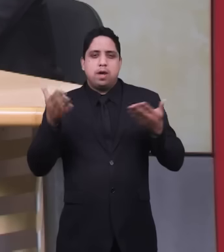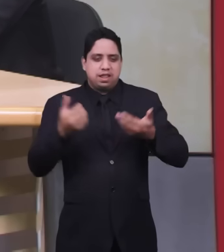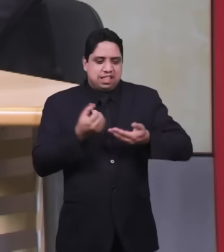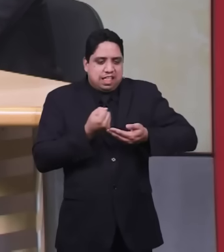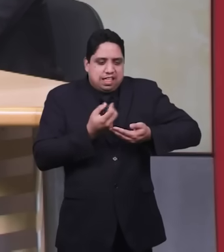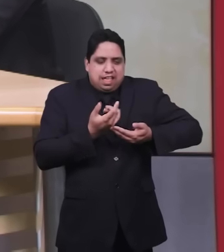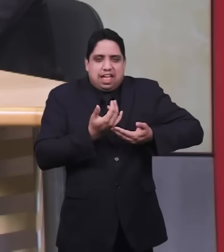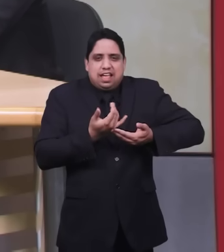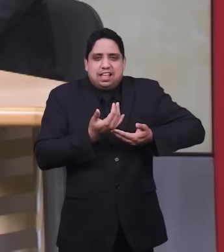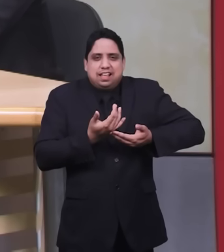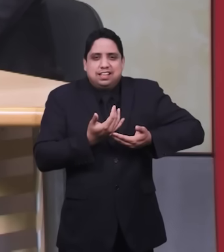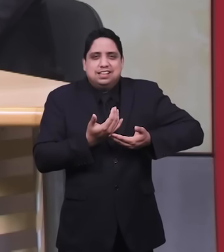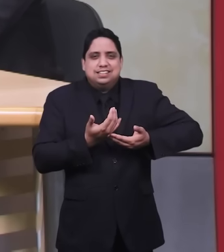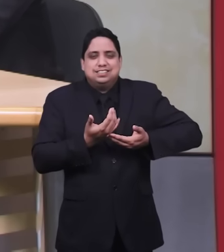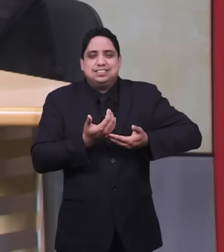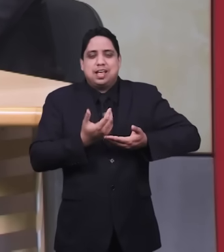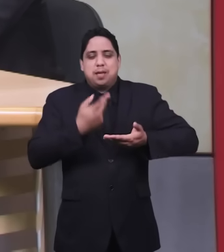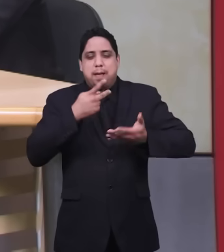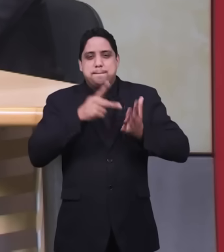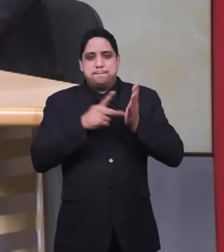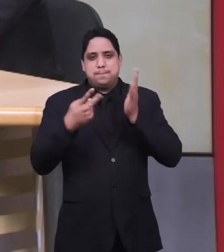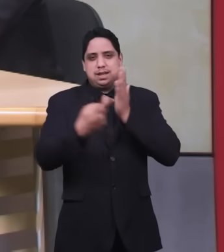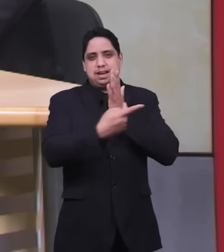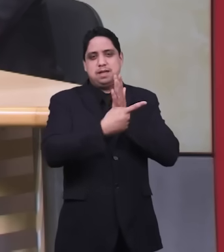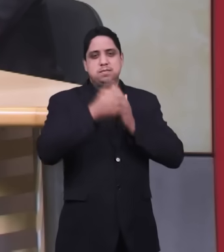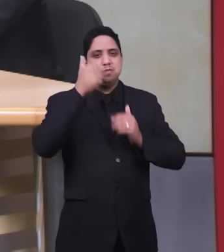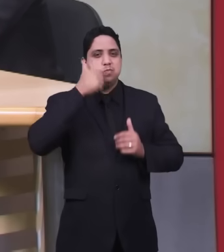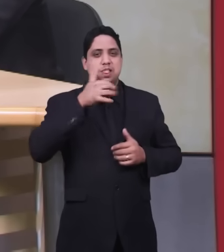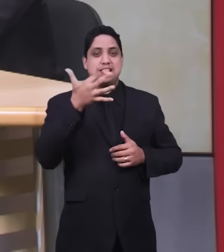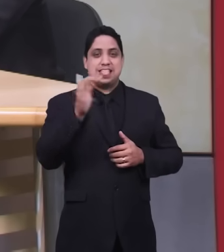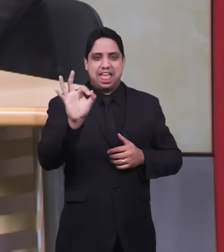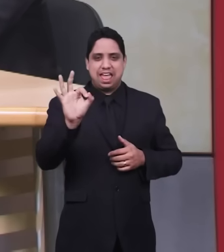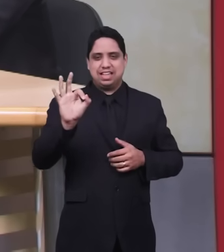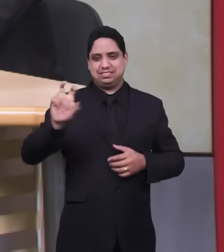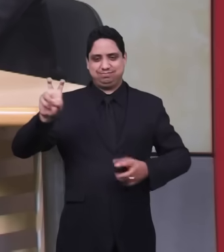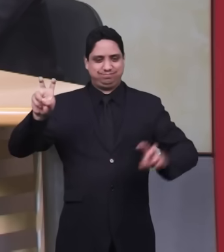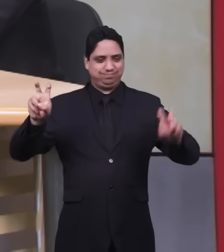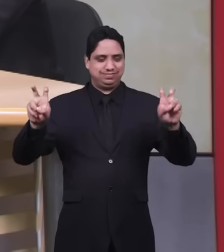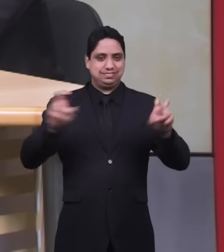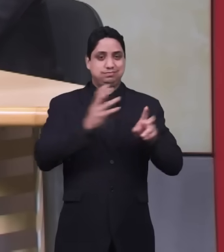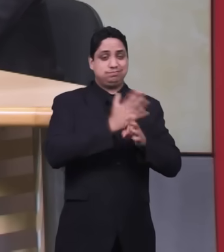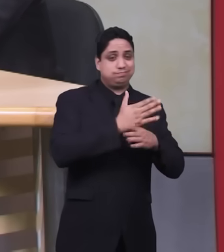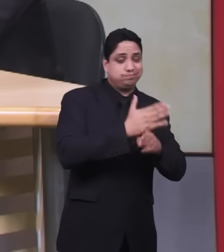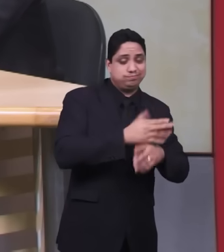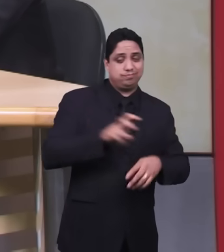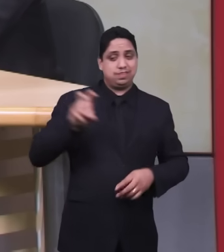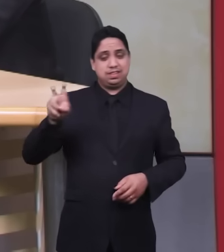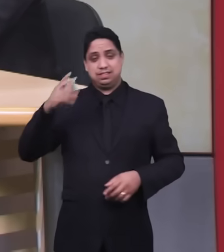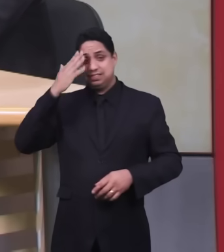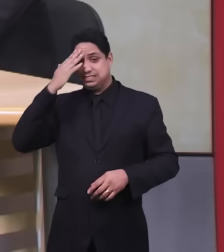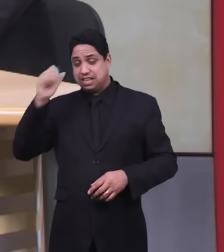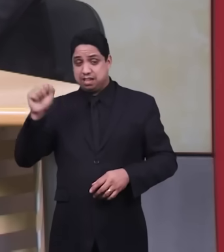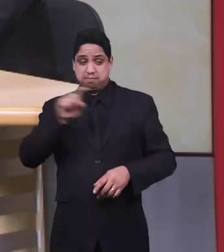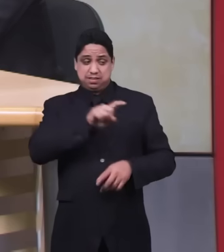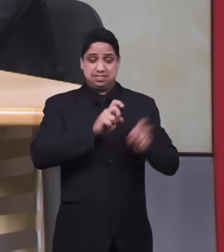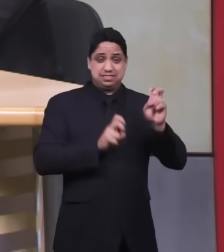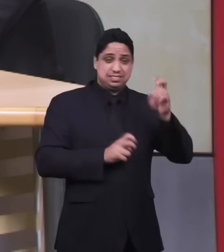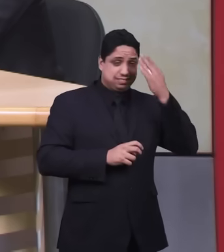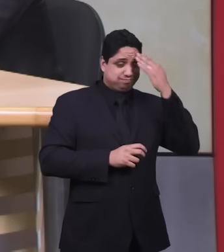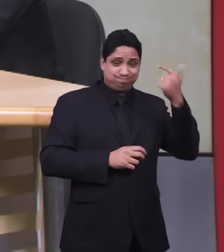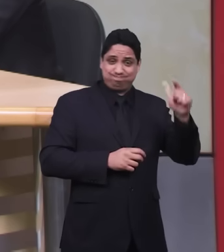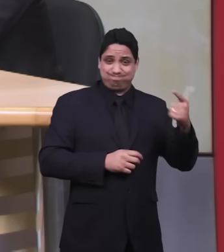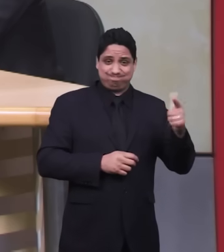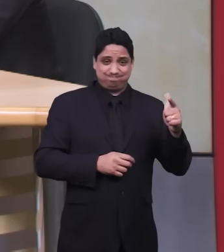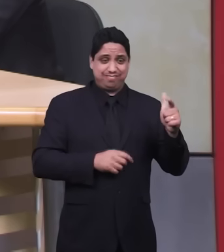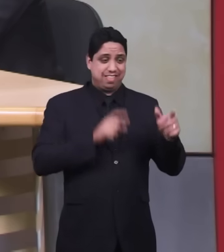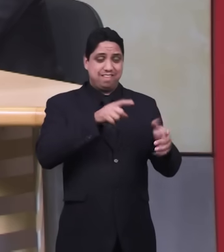aquela parábola que o senhor conta das 10 virgens, né? As loucas e as prudentes, né? As loucas não tinham azeite